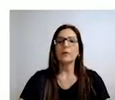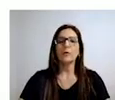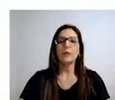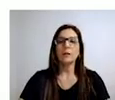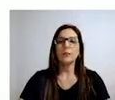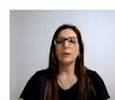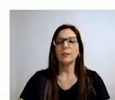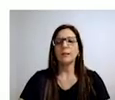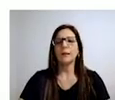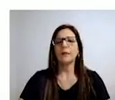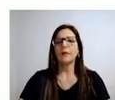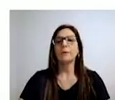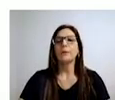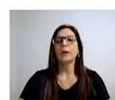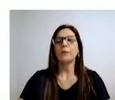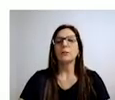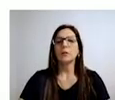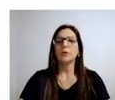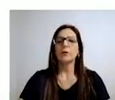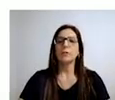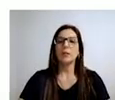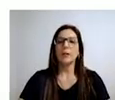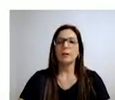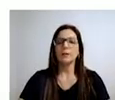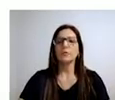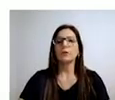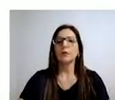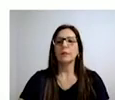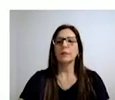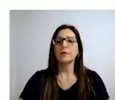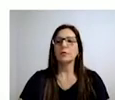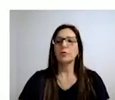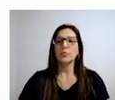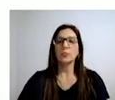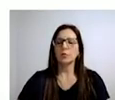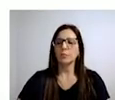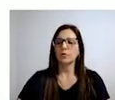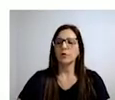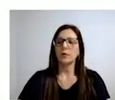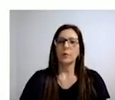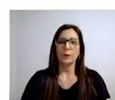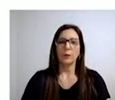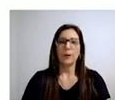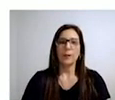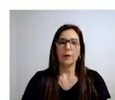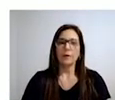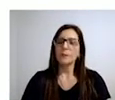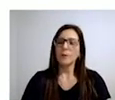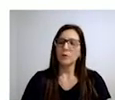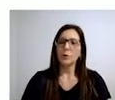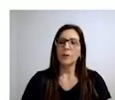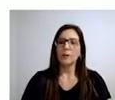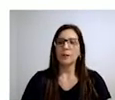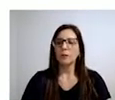essa união, né, vai ter aí a fusão e gerar os 46 cromossomos para formar a